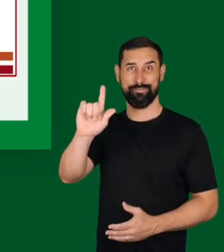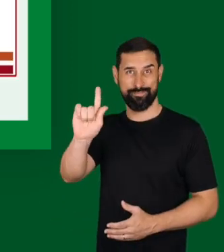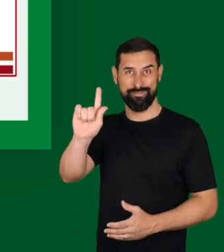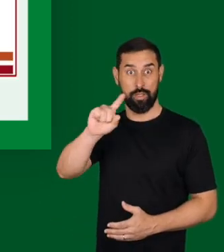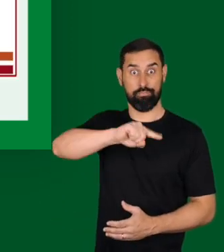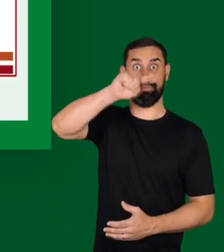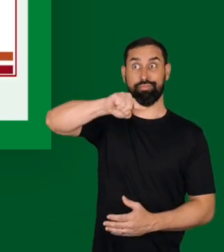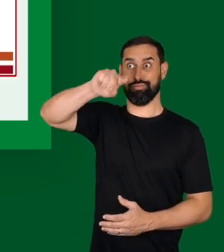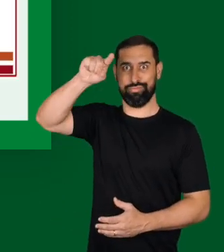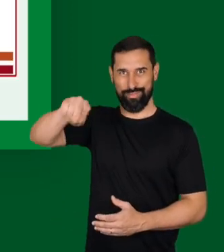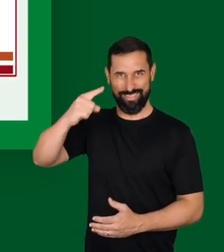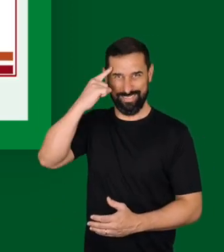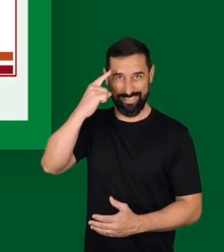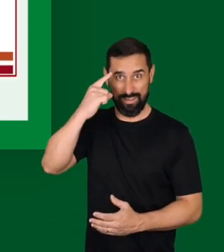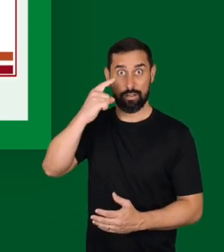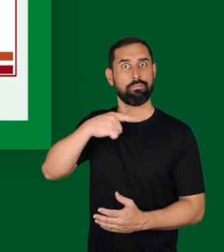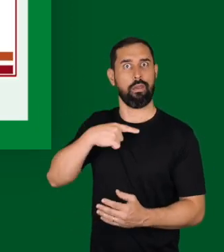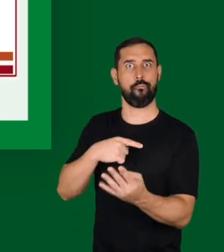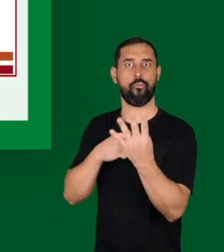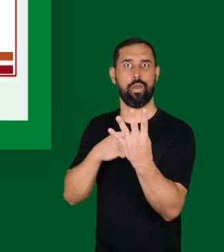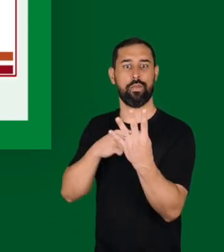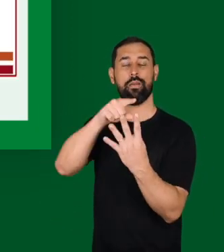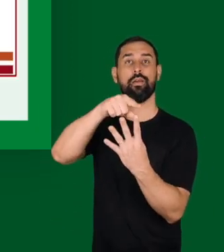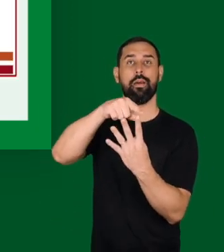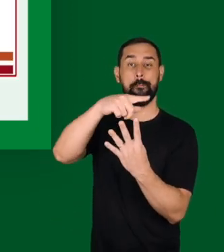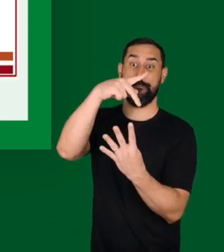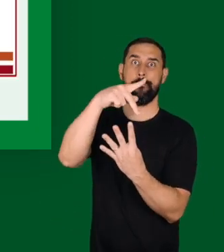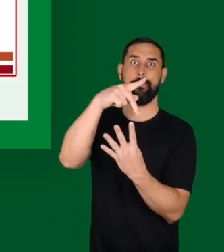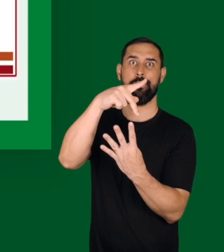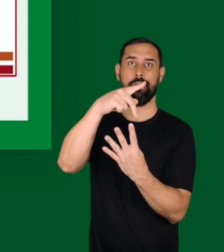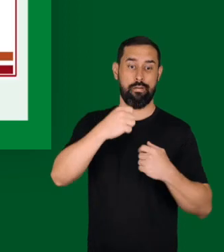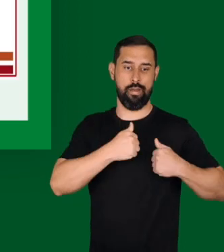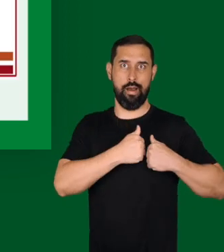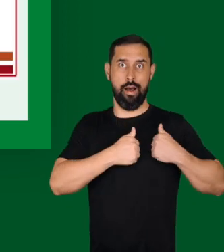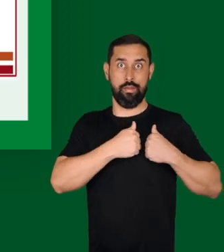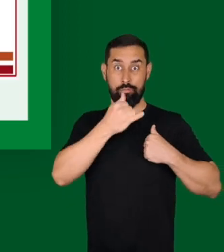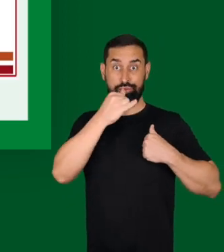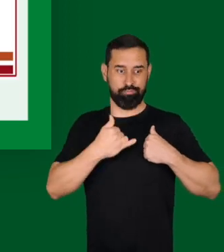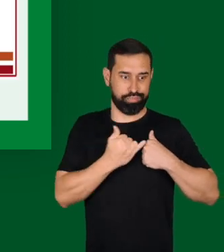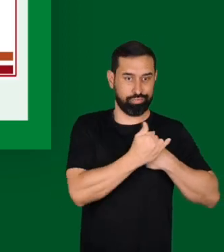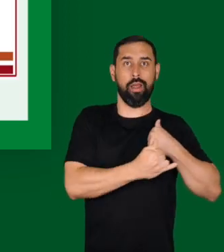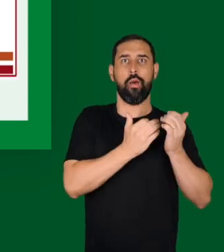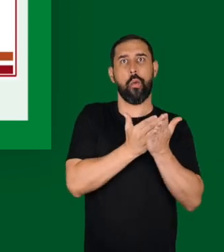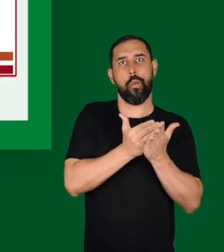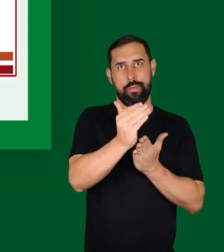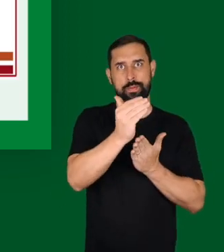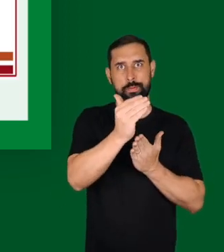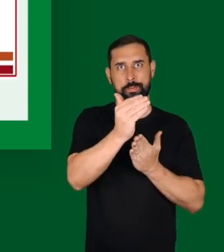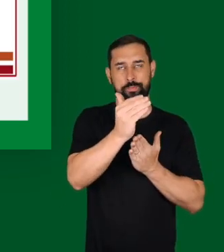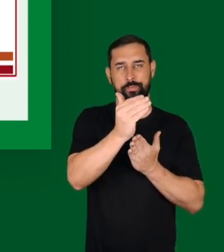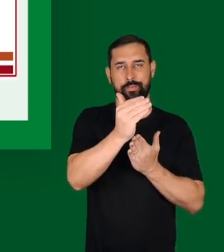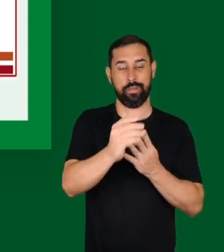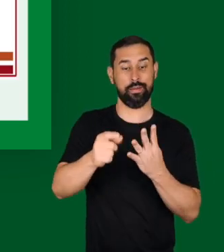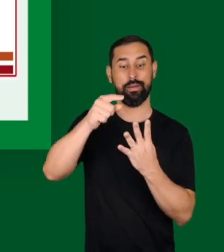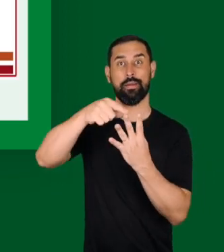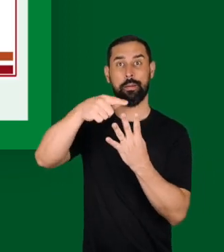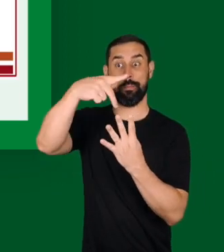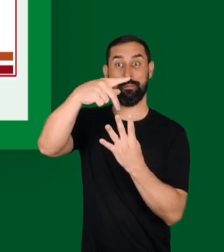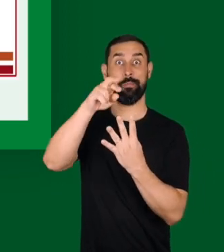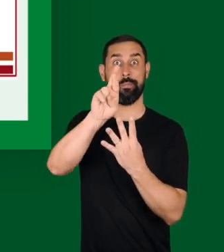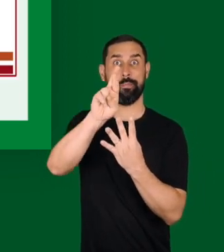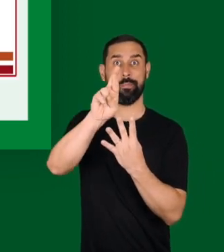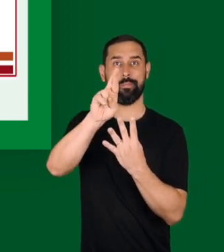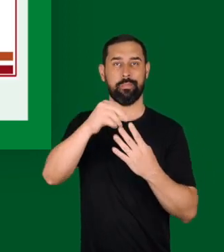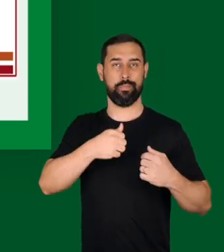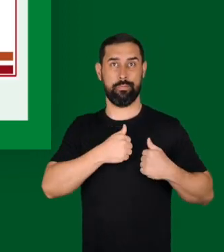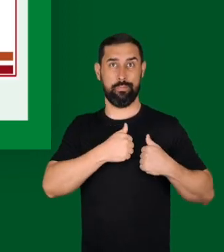Relembrando o eletro, lembrar que a onda P do eletro ela é a despolarização de ambos os átrios. O espaço PR é